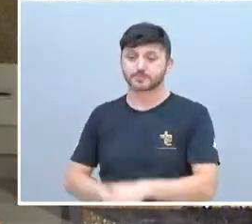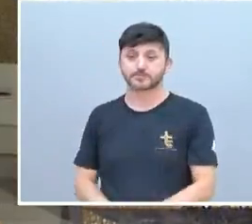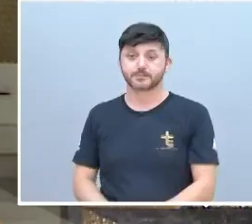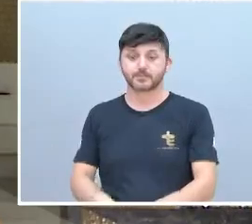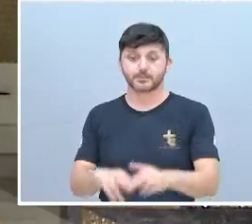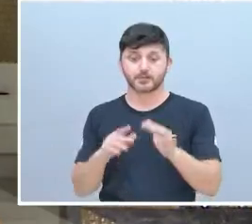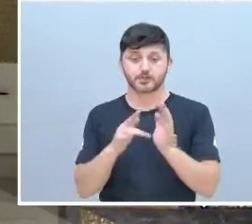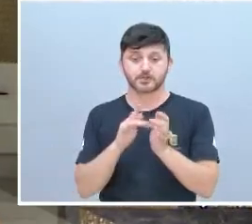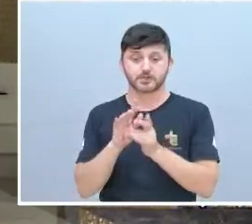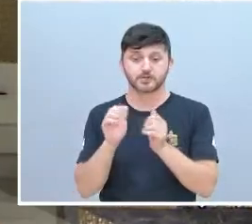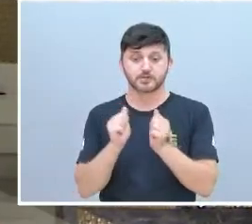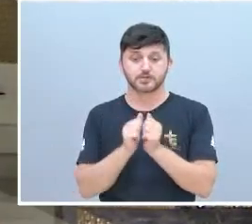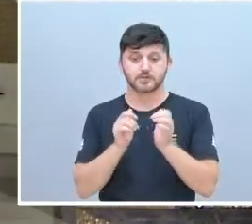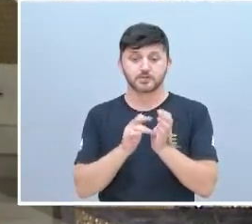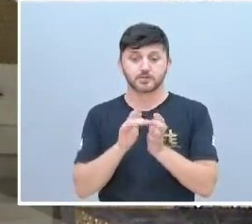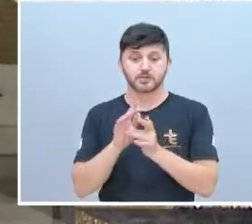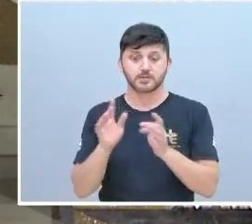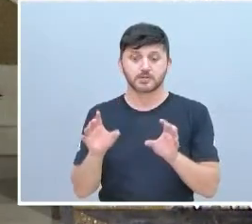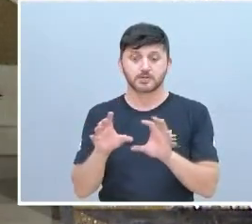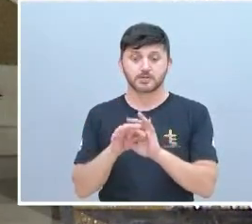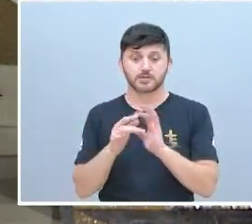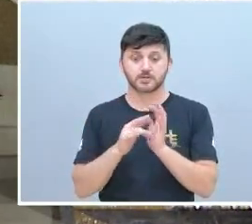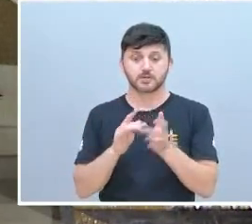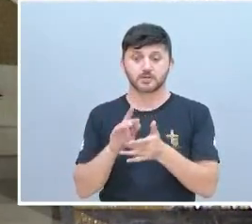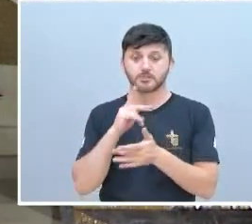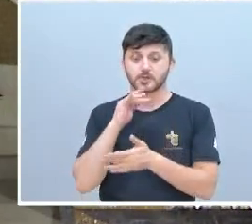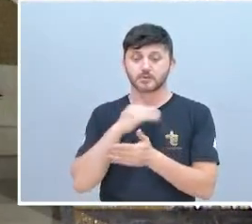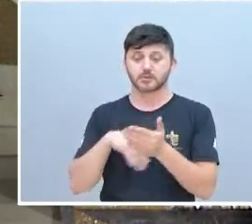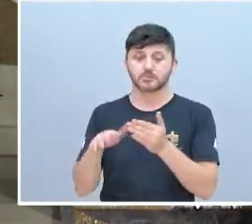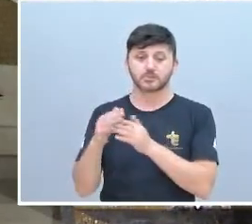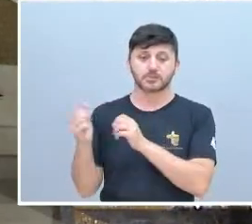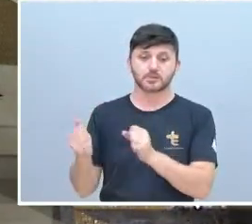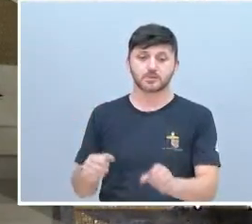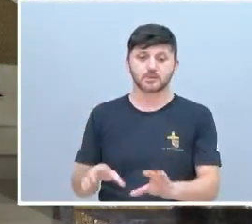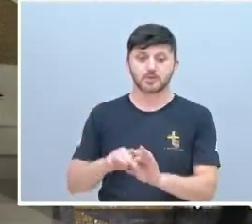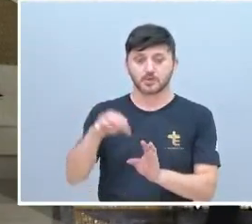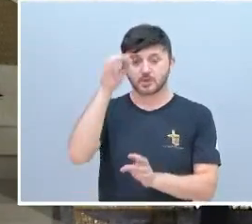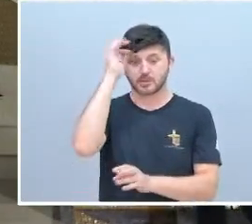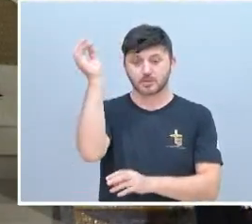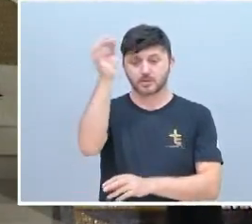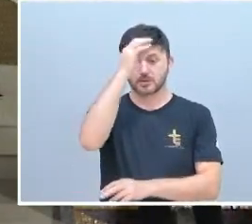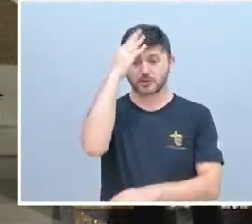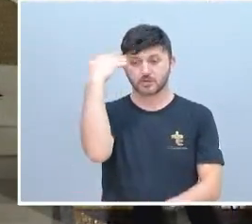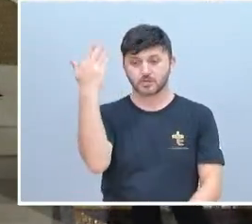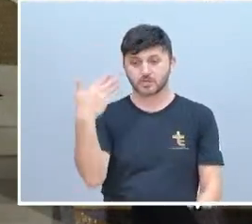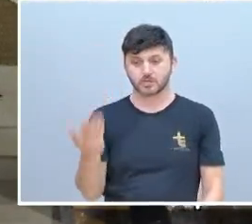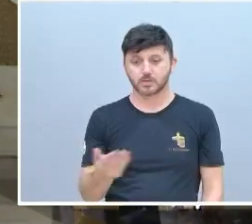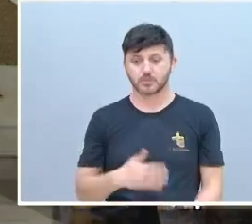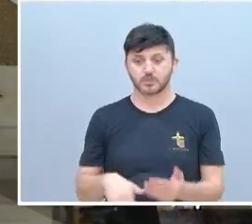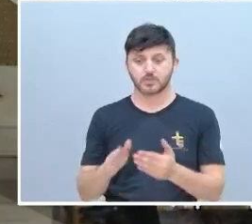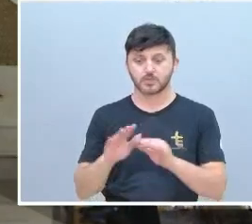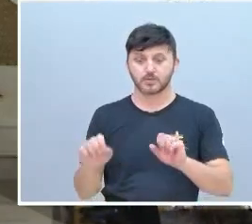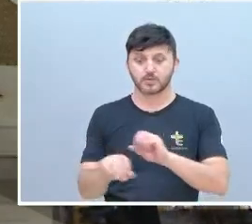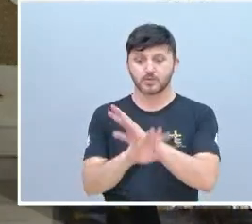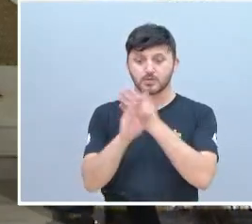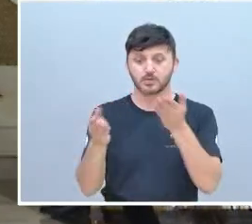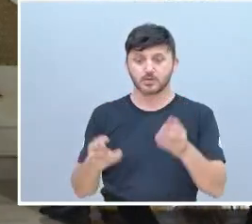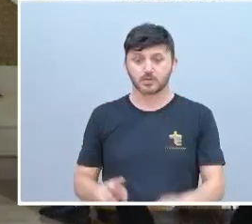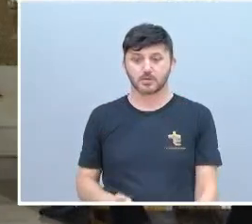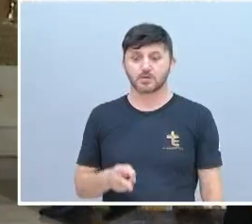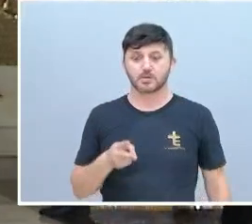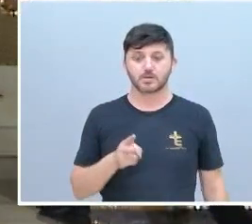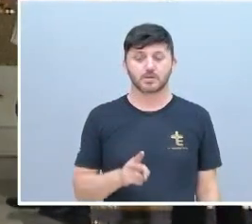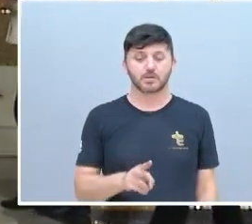Cristo, a vós, Deus Pai Todo-Poderoso, na unidade do Espírito Santo, toda honra e toda glória, agora e para sempre.